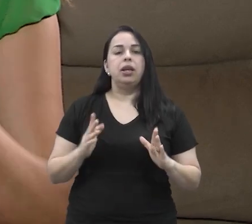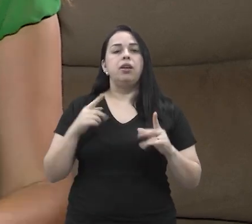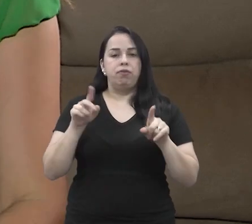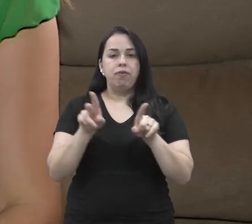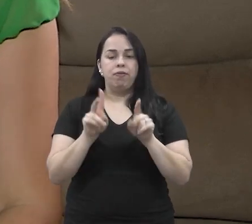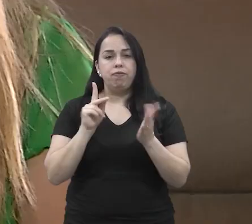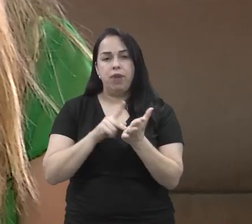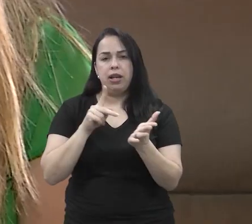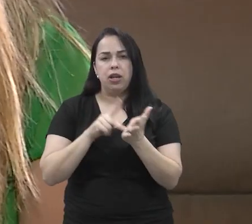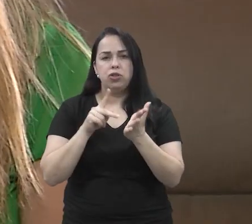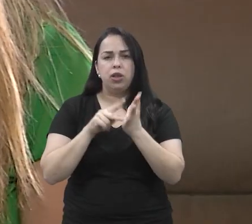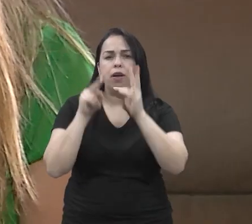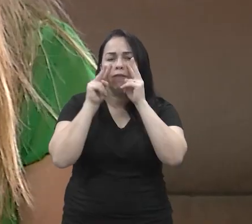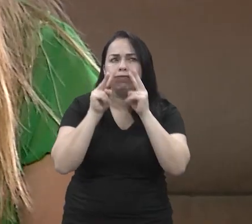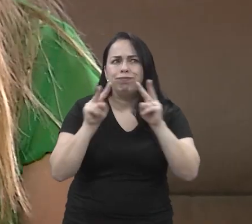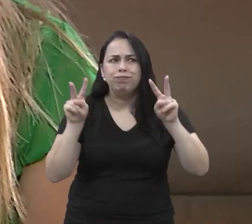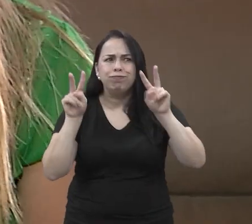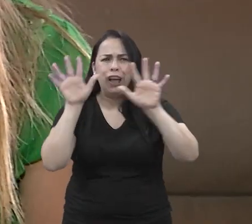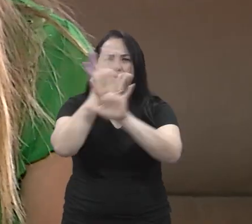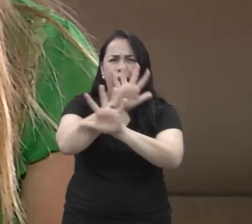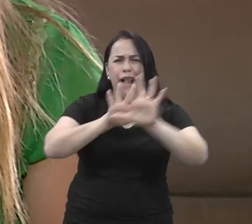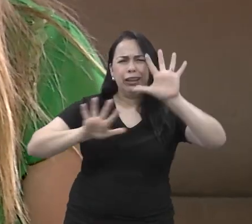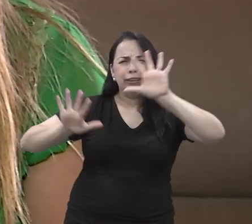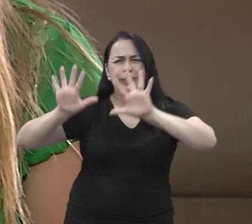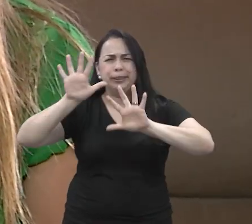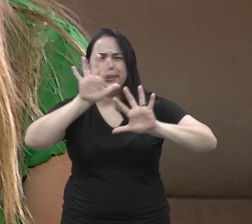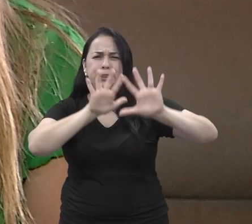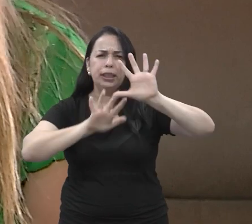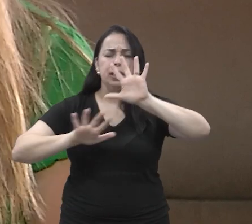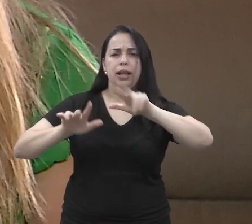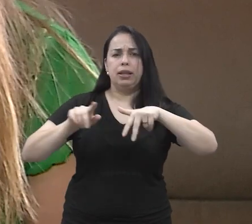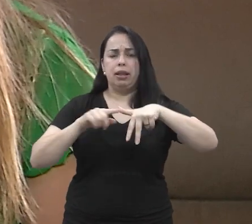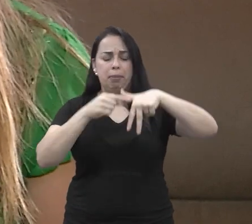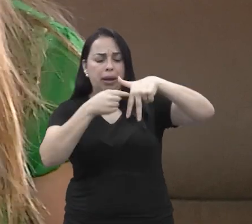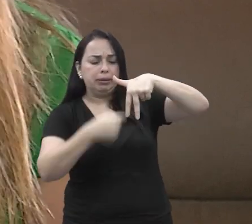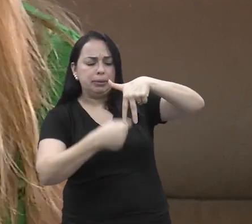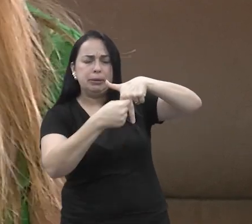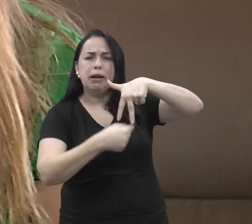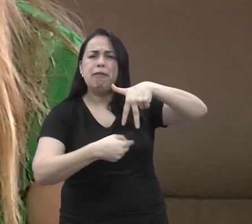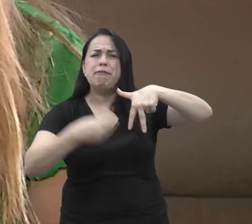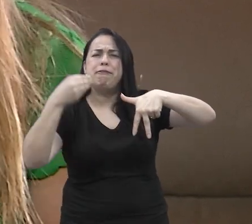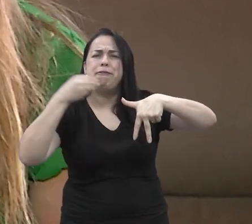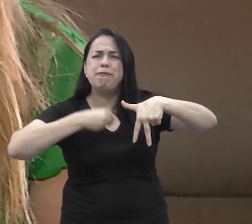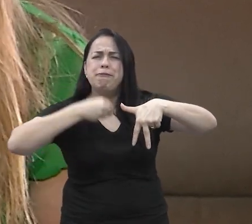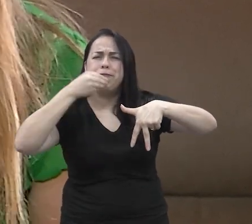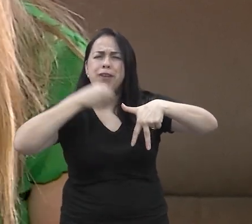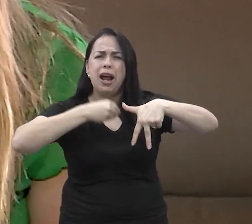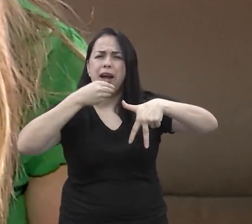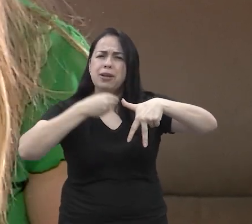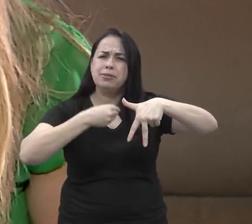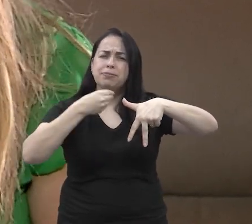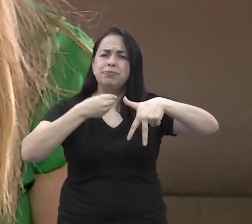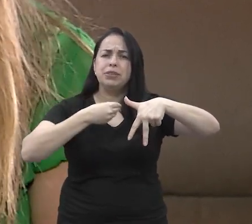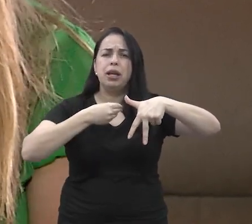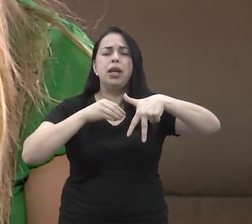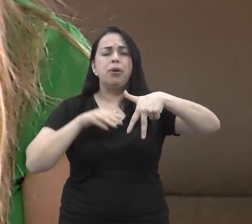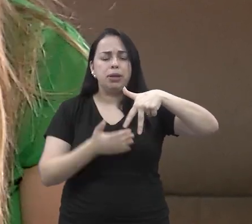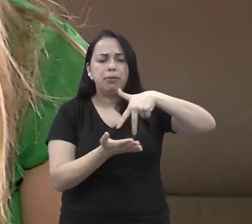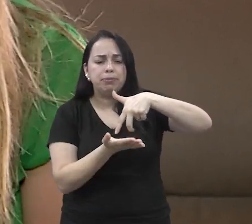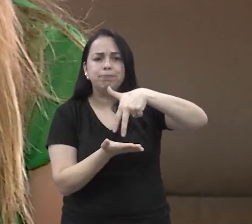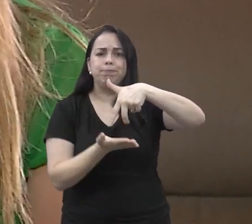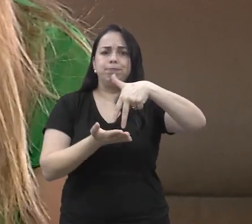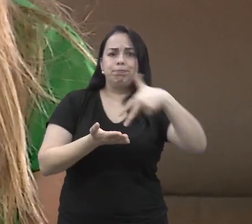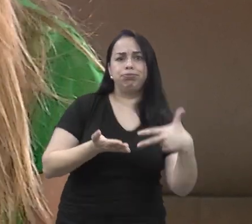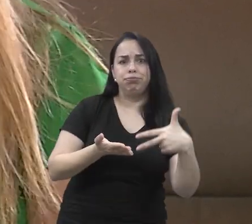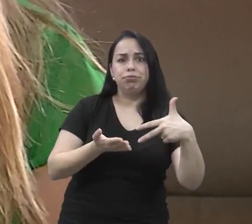a doença. Eu estava com visão dupla e falta de forças no membro superior e inferior,